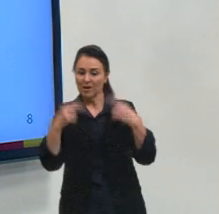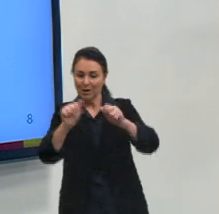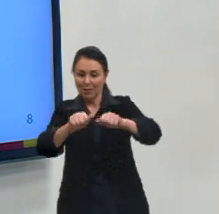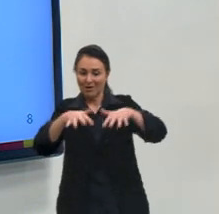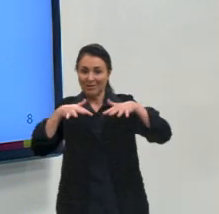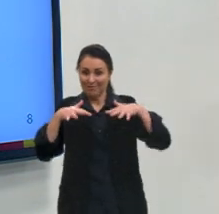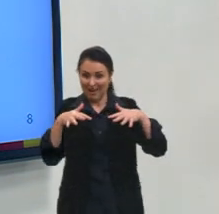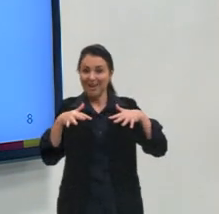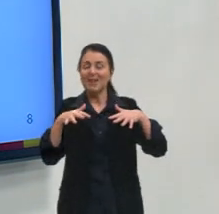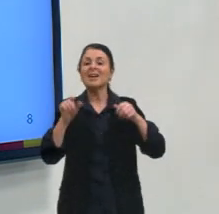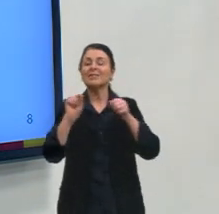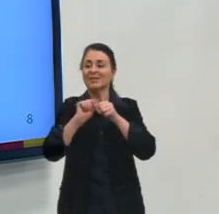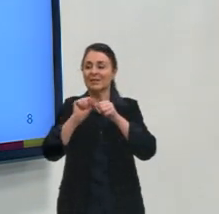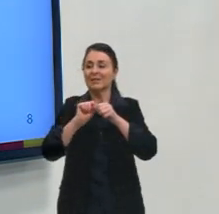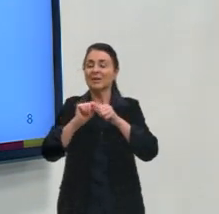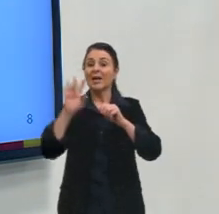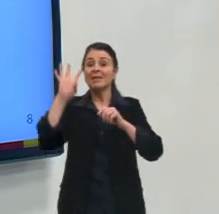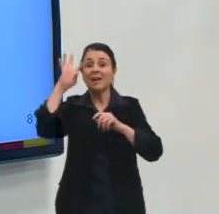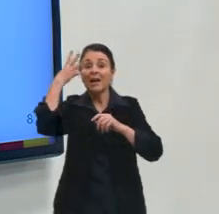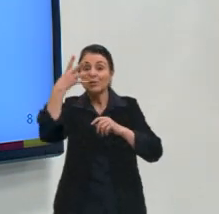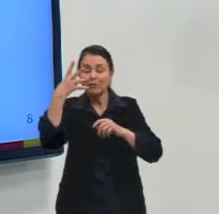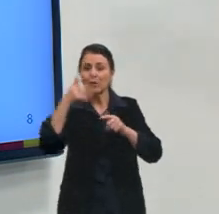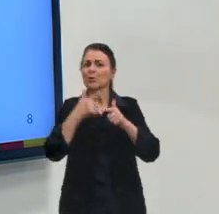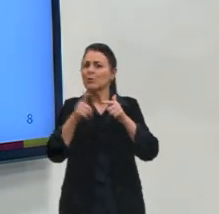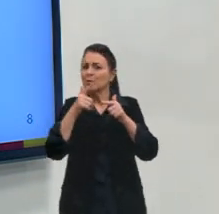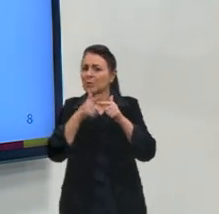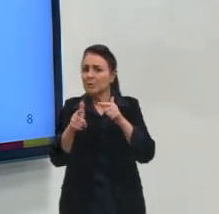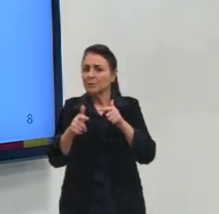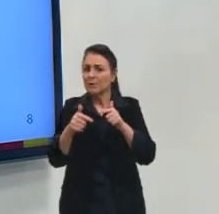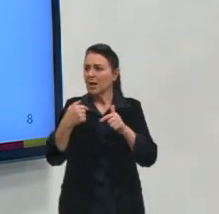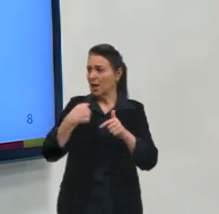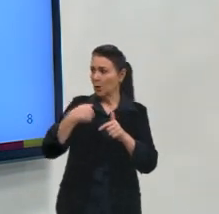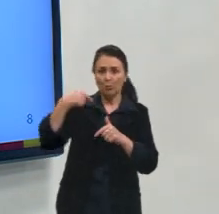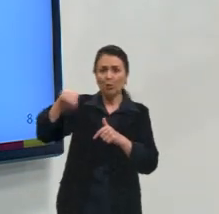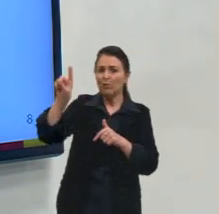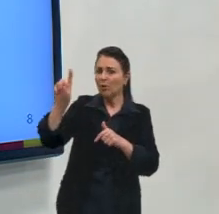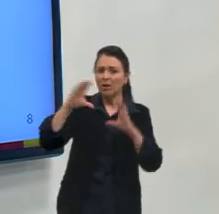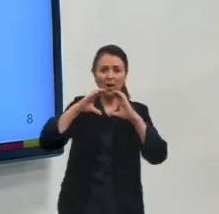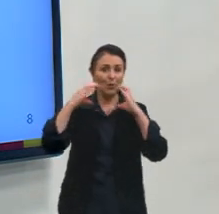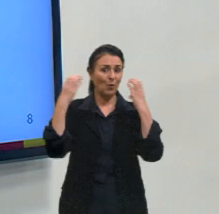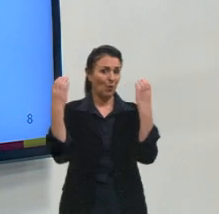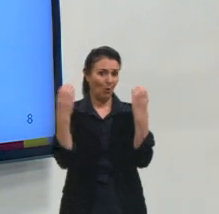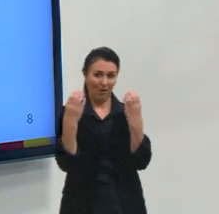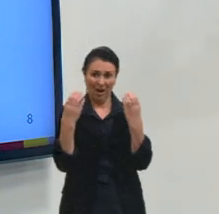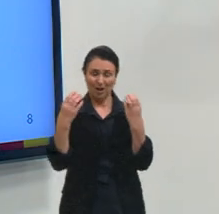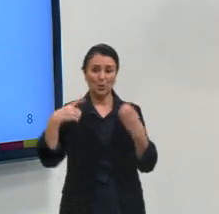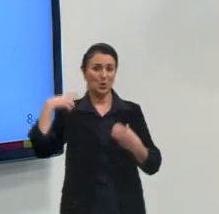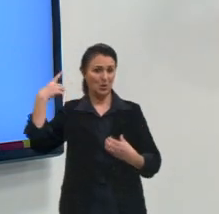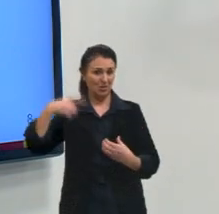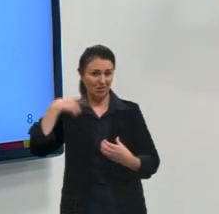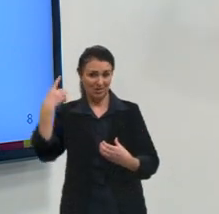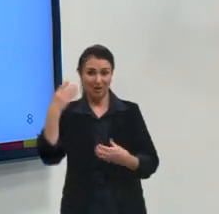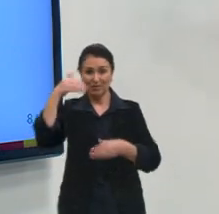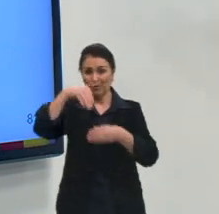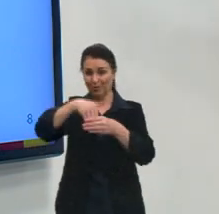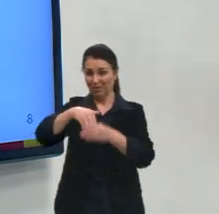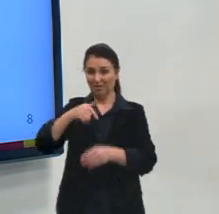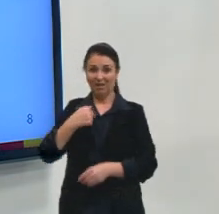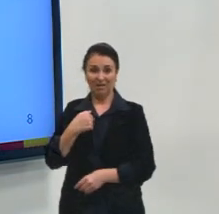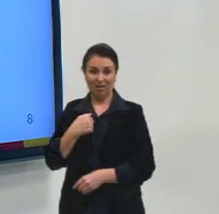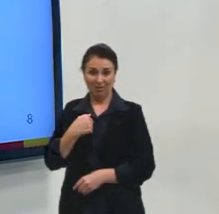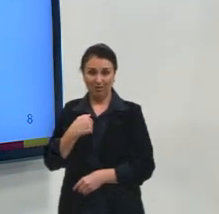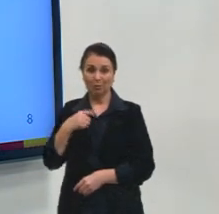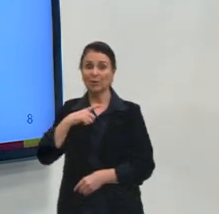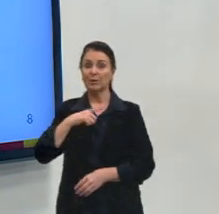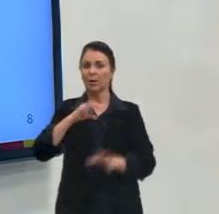é indireta porque eu não vou lá no Congresso no Parlamento votar dizer qual que é o minha opinião sobre um